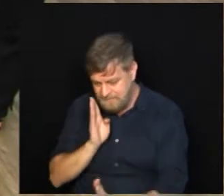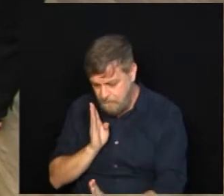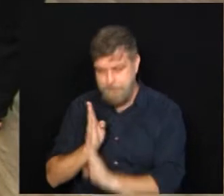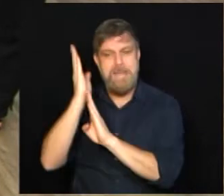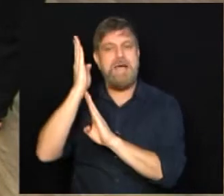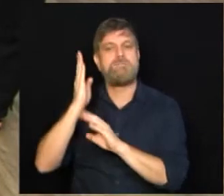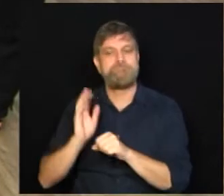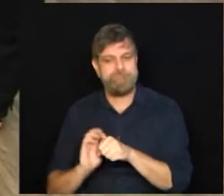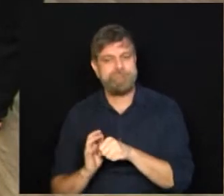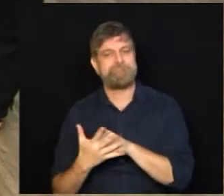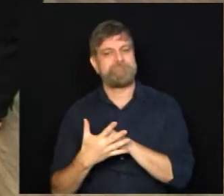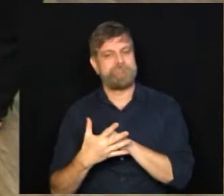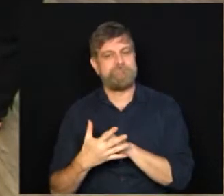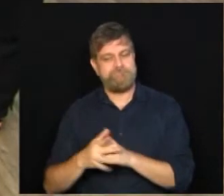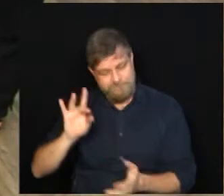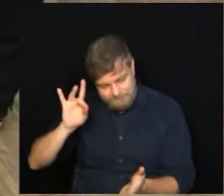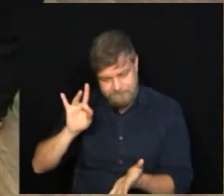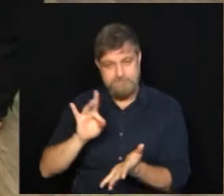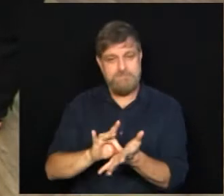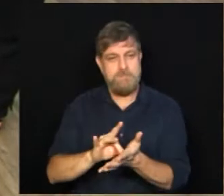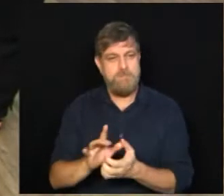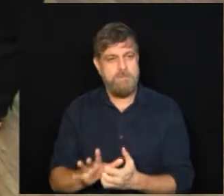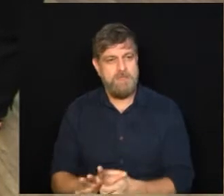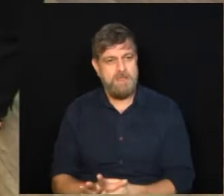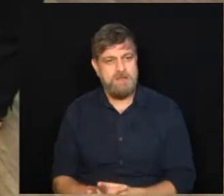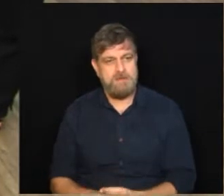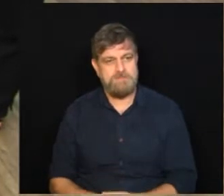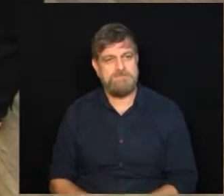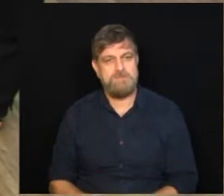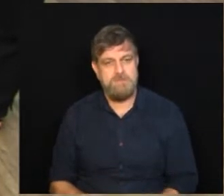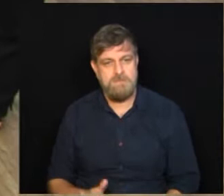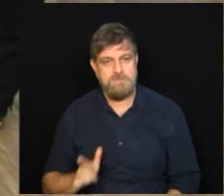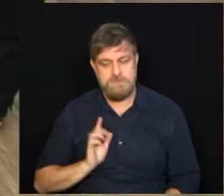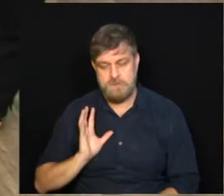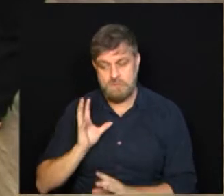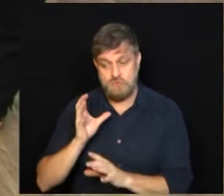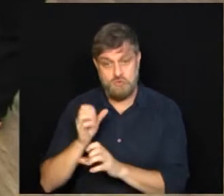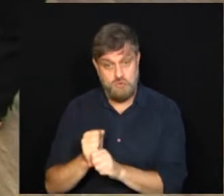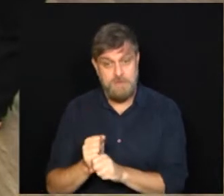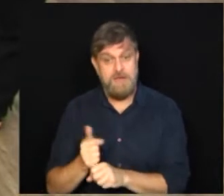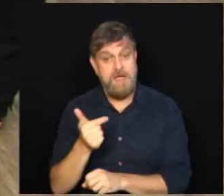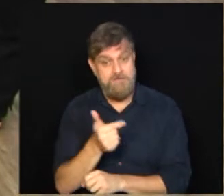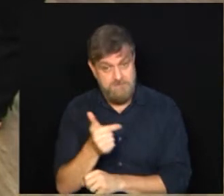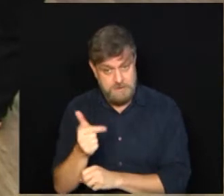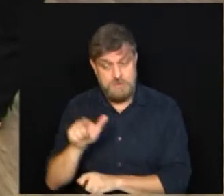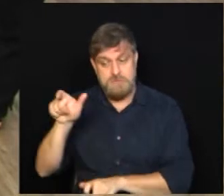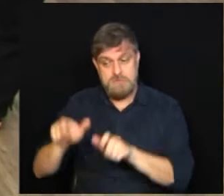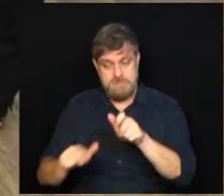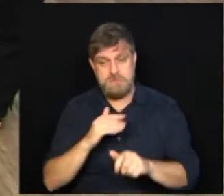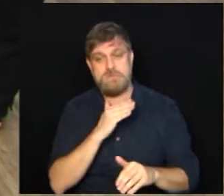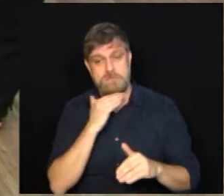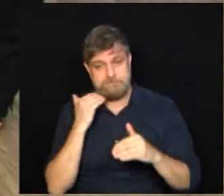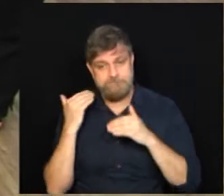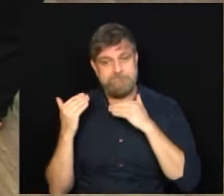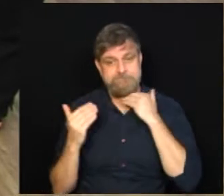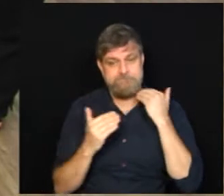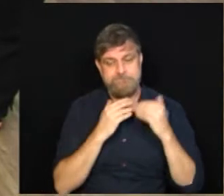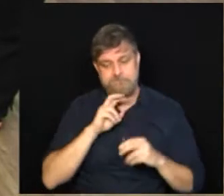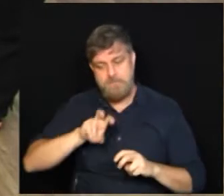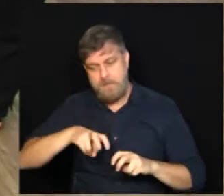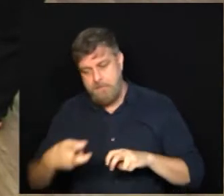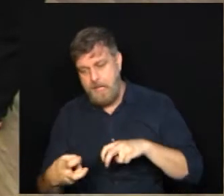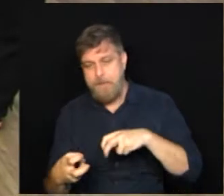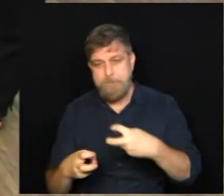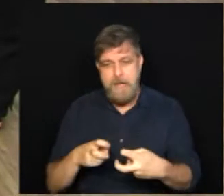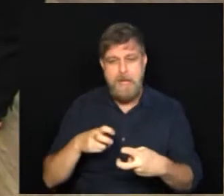motivo e saiu agora, portanto, que o motivo é a Covid-19, por isso que entra nessa conta de 22